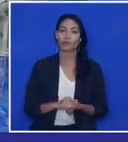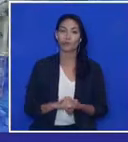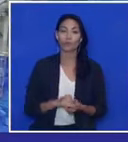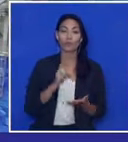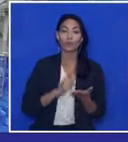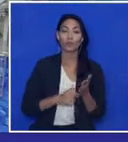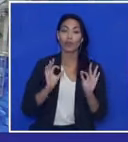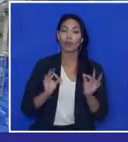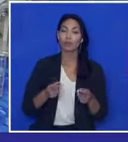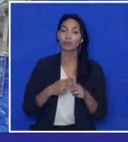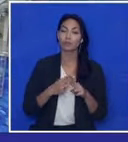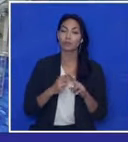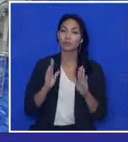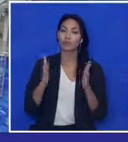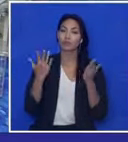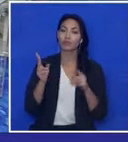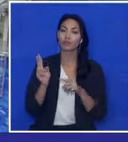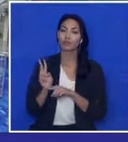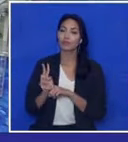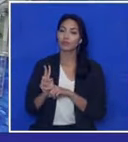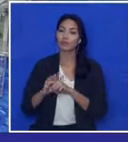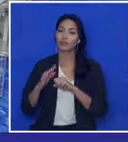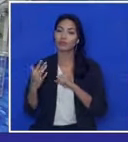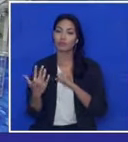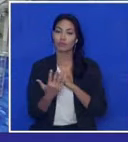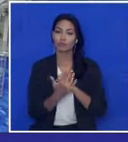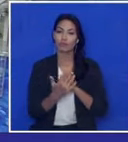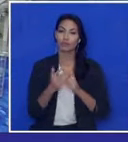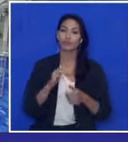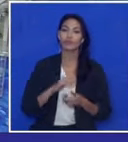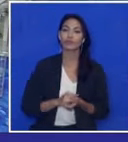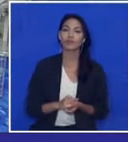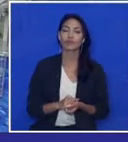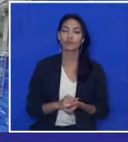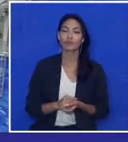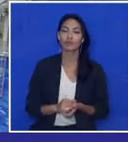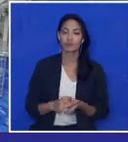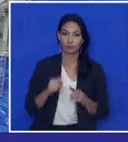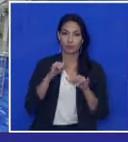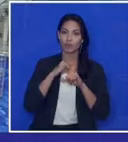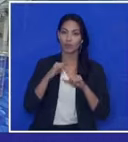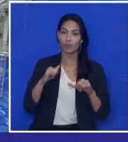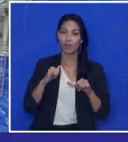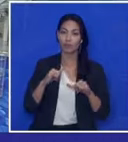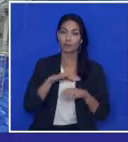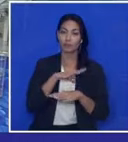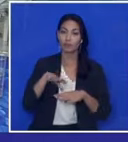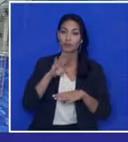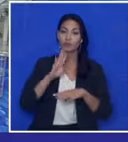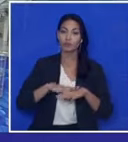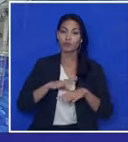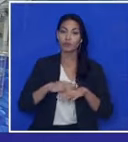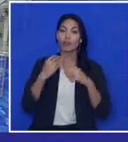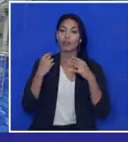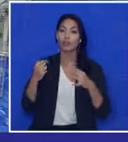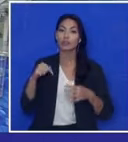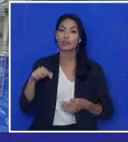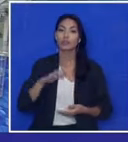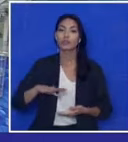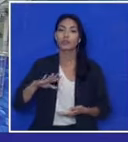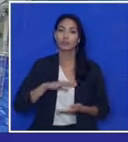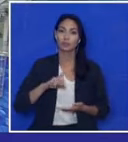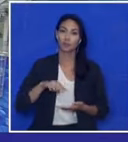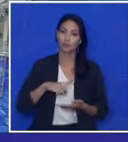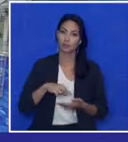R$ 6.699.904,04. Confirmando o compromisso da Caixa com as ações de prevenção ao Covid-19, o coronavírus, comunicamos que o sorteio está sendo